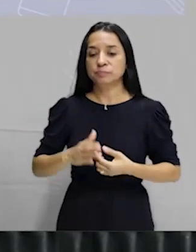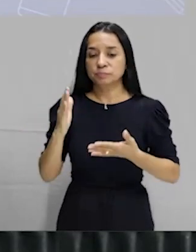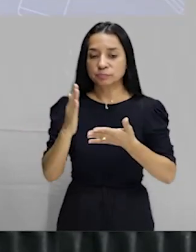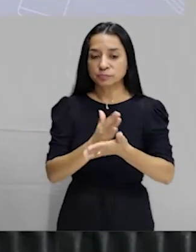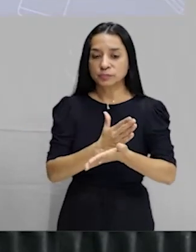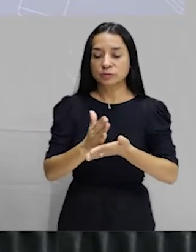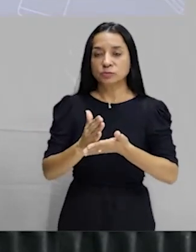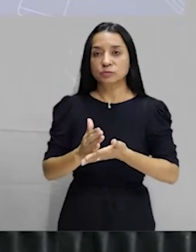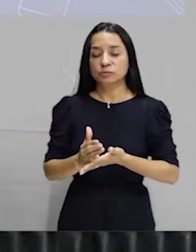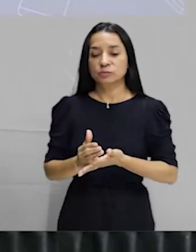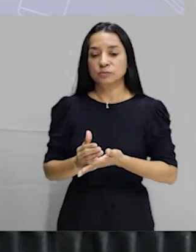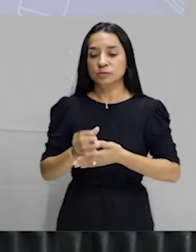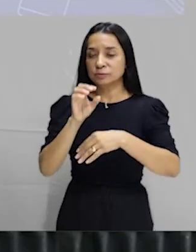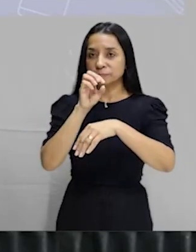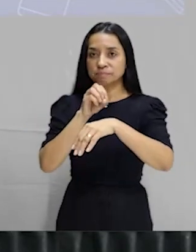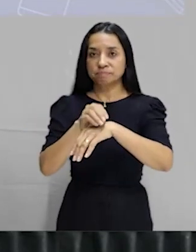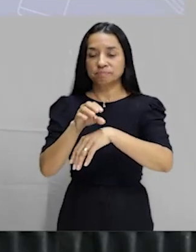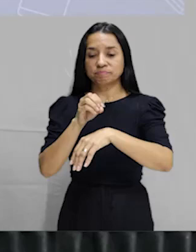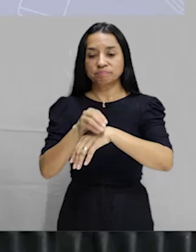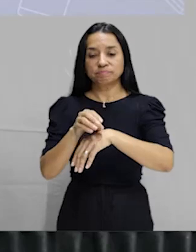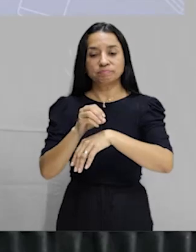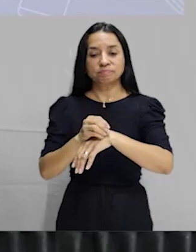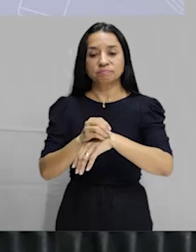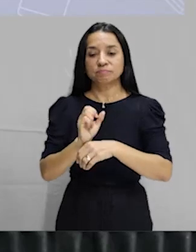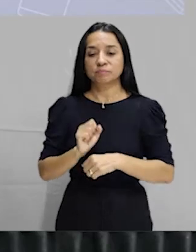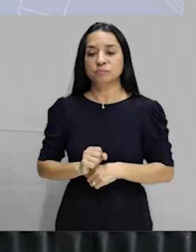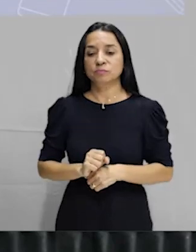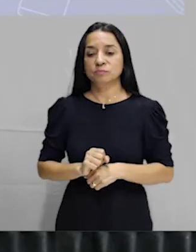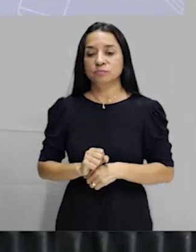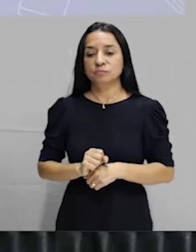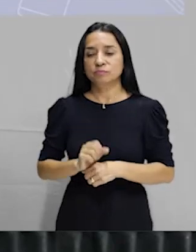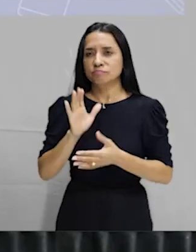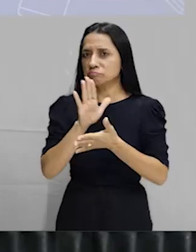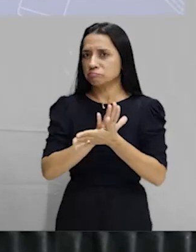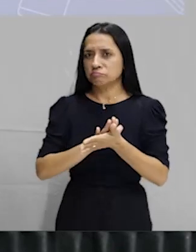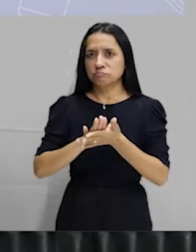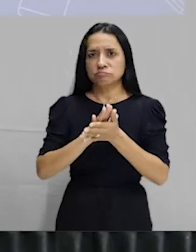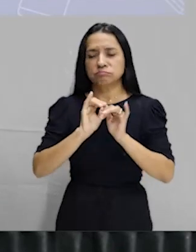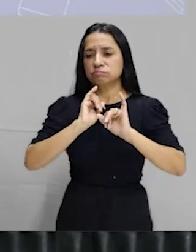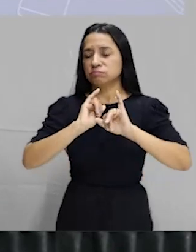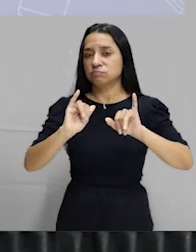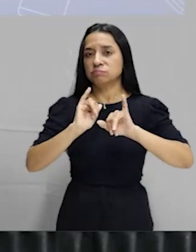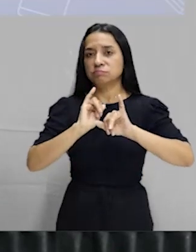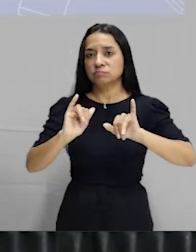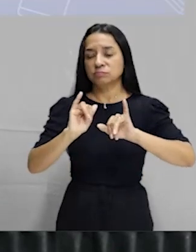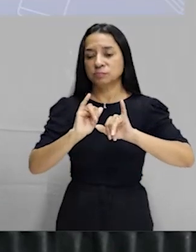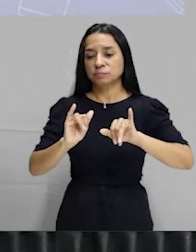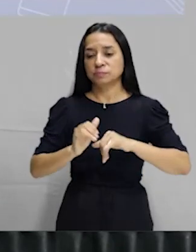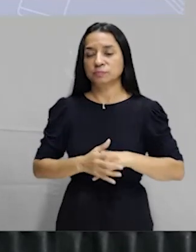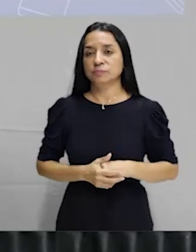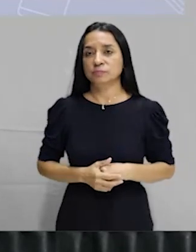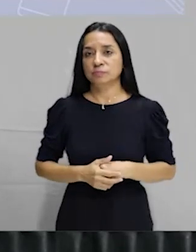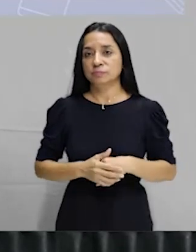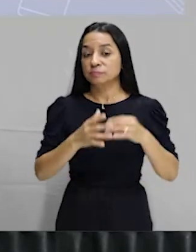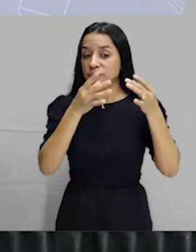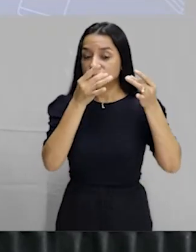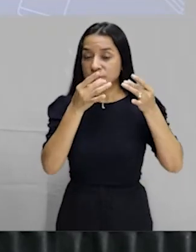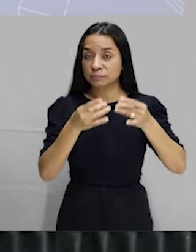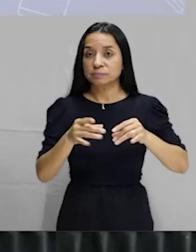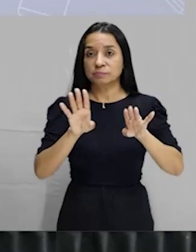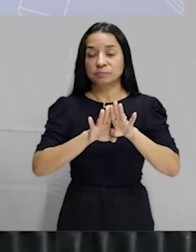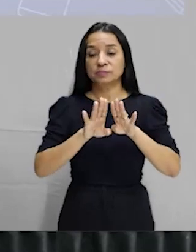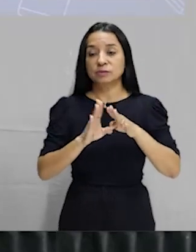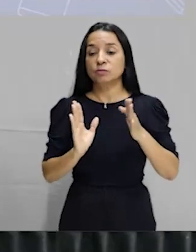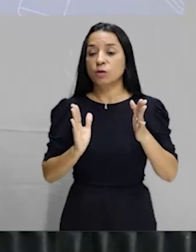Alguns não compartilharam nenhuma das 2 notícias, tá? Então, detalhe também para